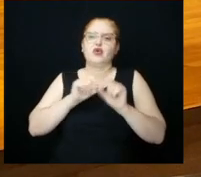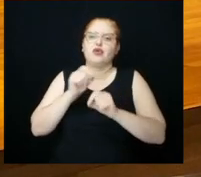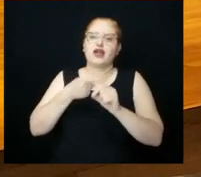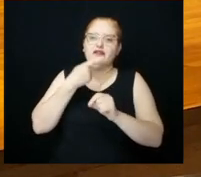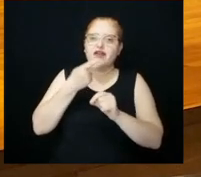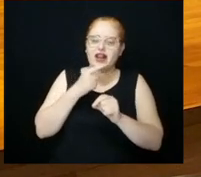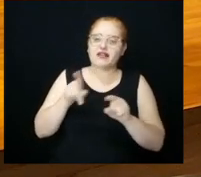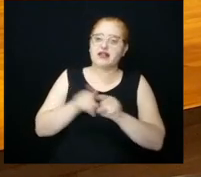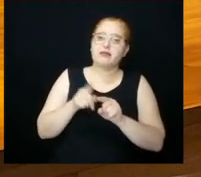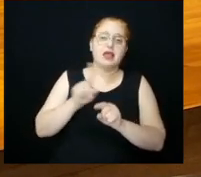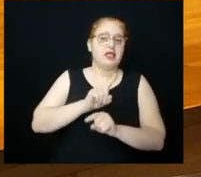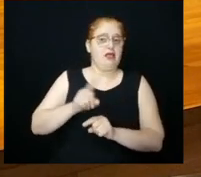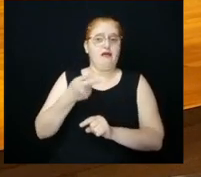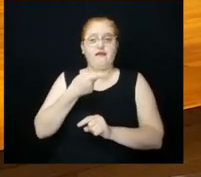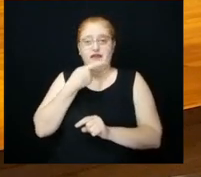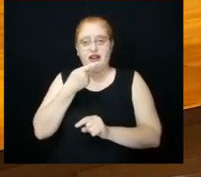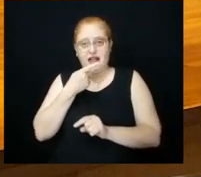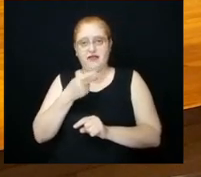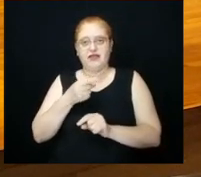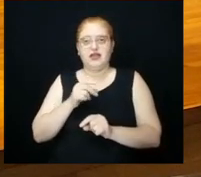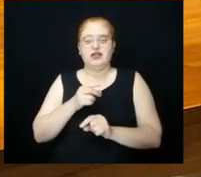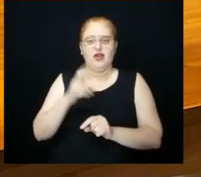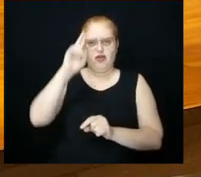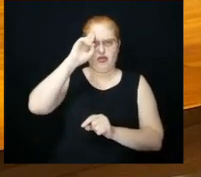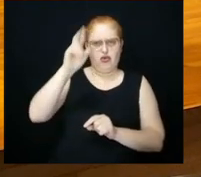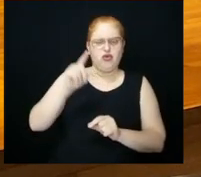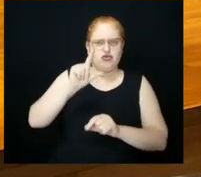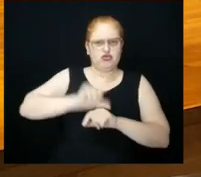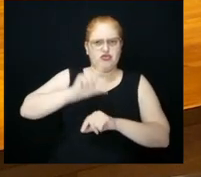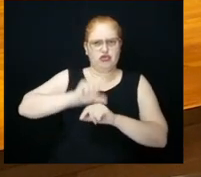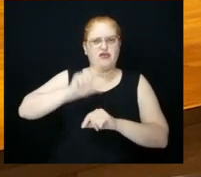Quando os donos de loja tinham ficado tão grosseiros,